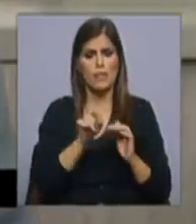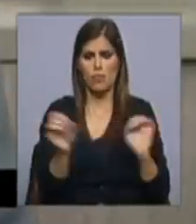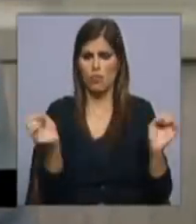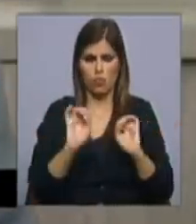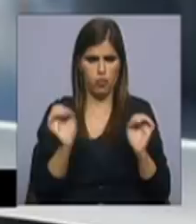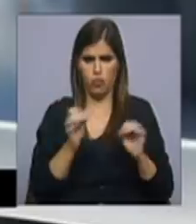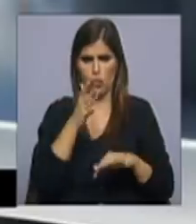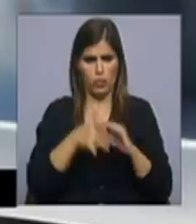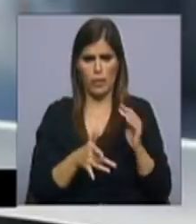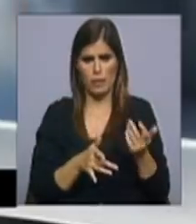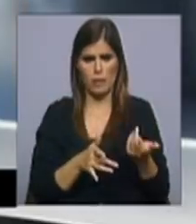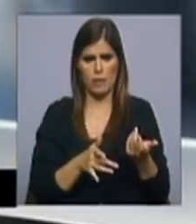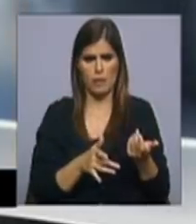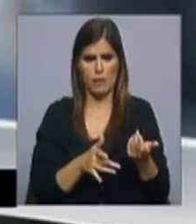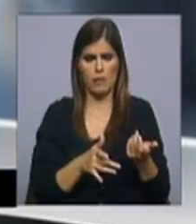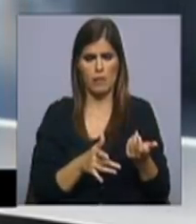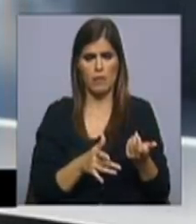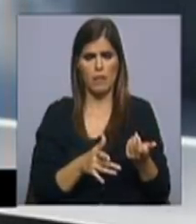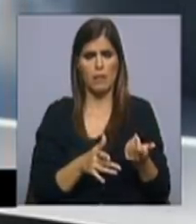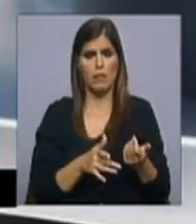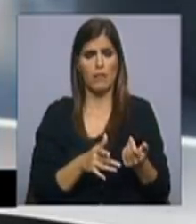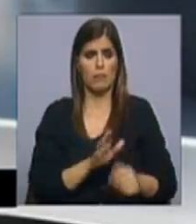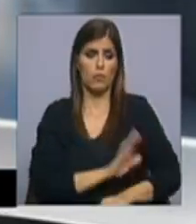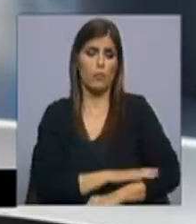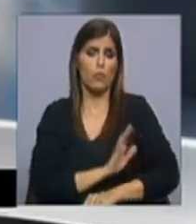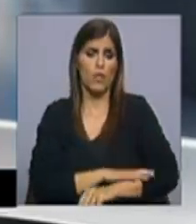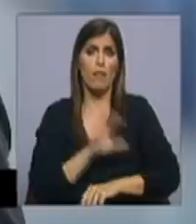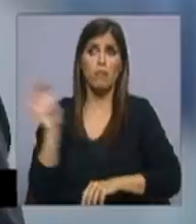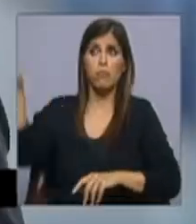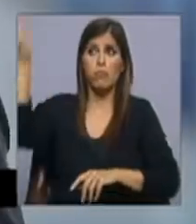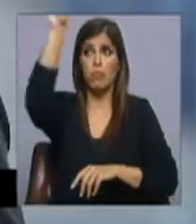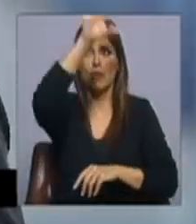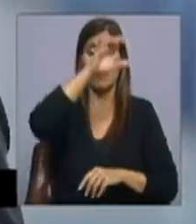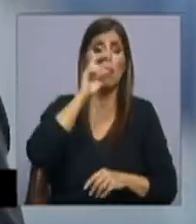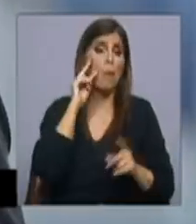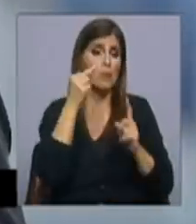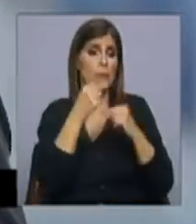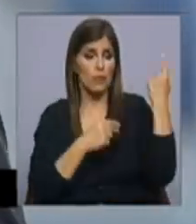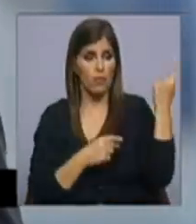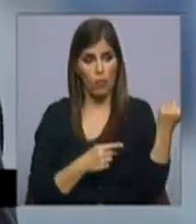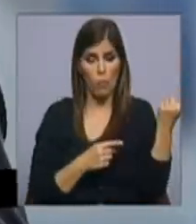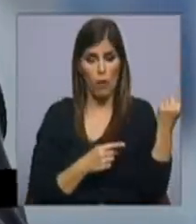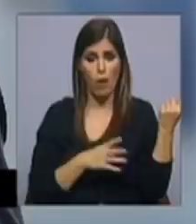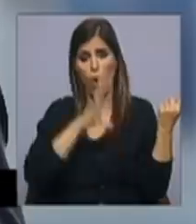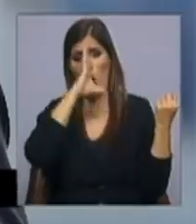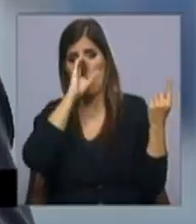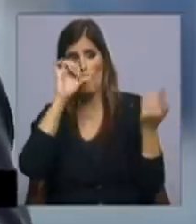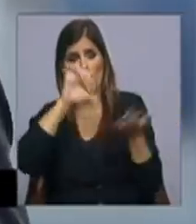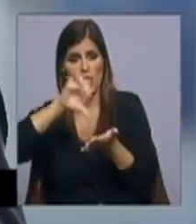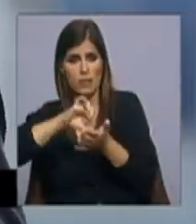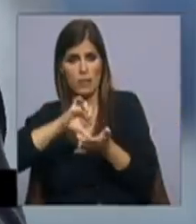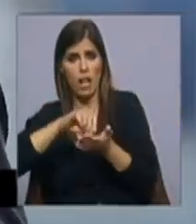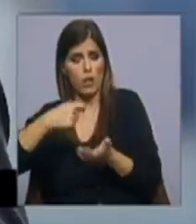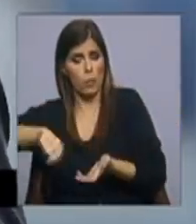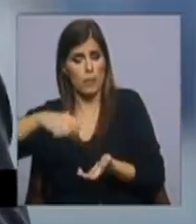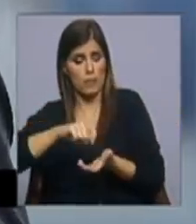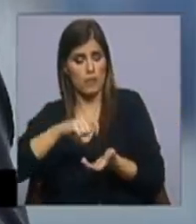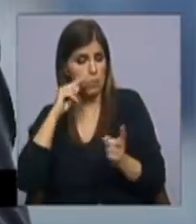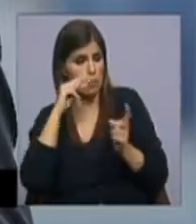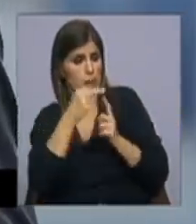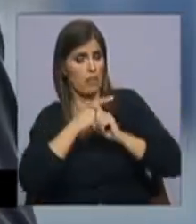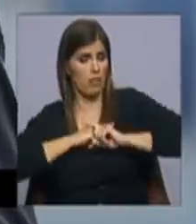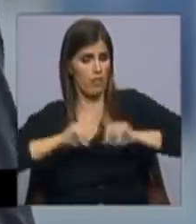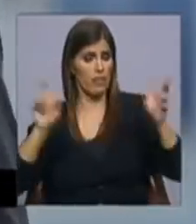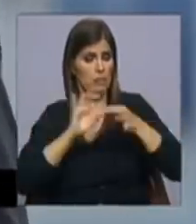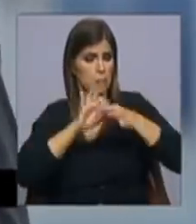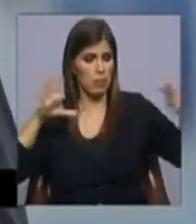acontecer. Os governadores têm uma visão da pandemia, o governo central e o presidente têm outra. Como é